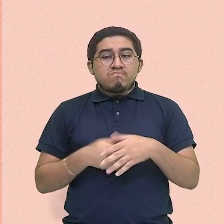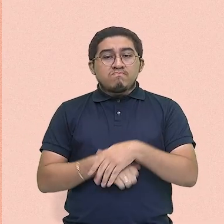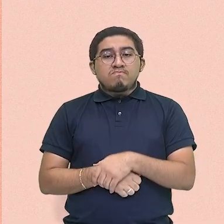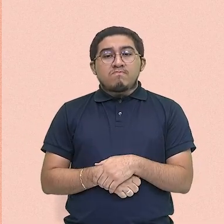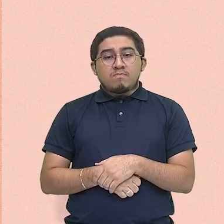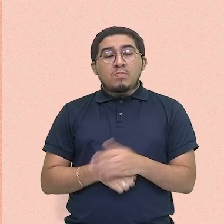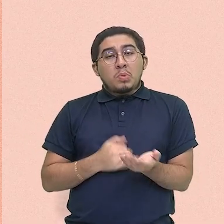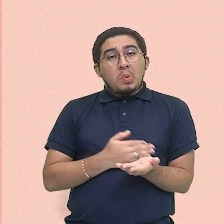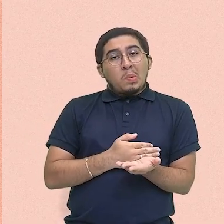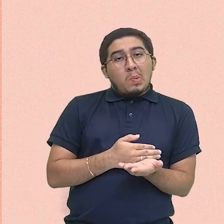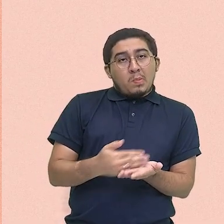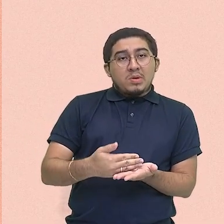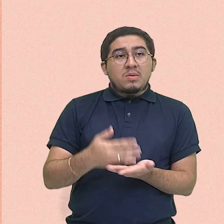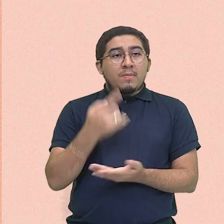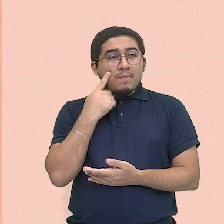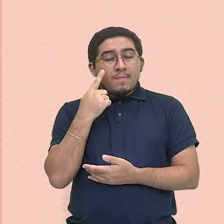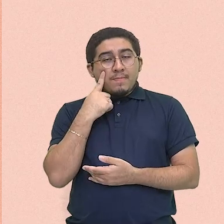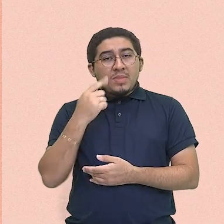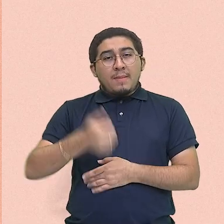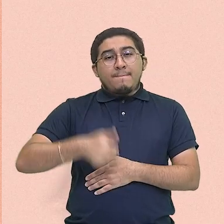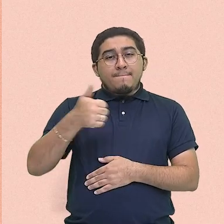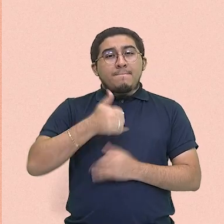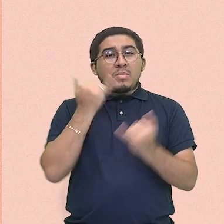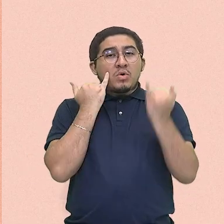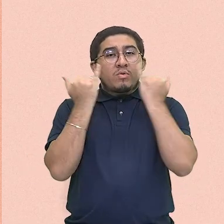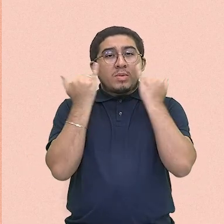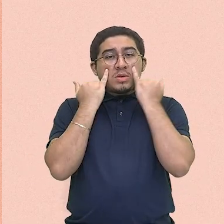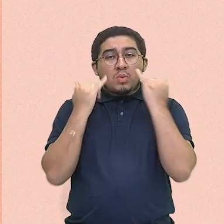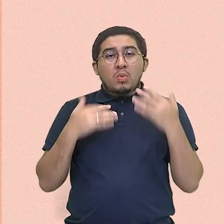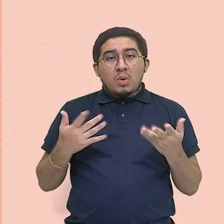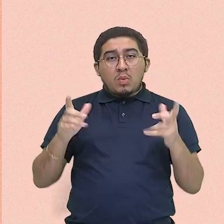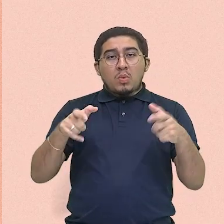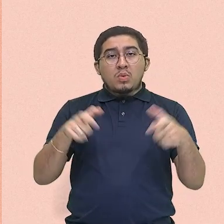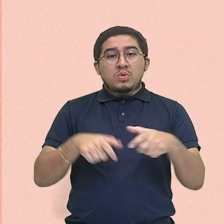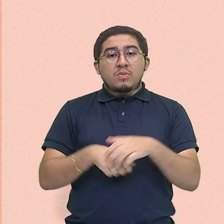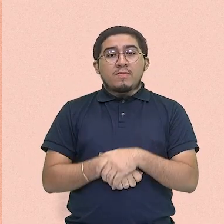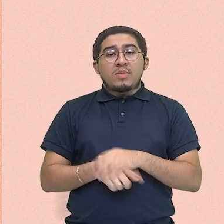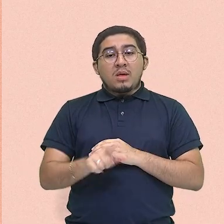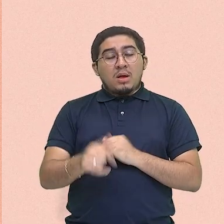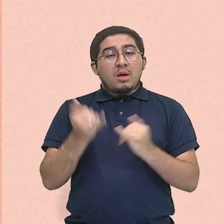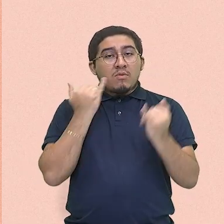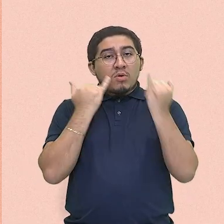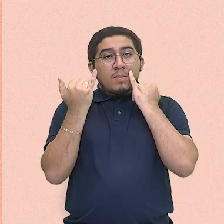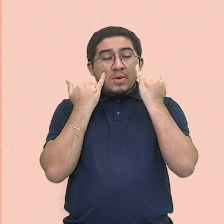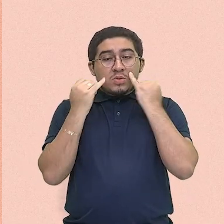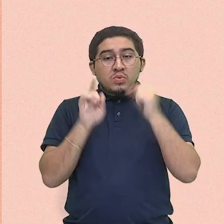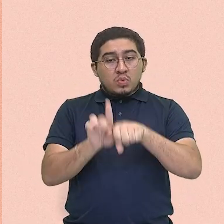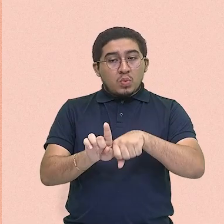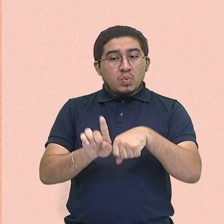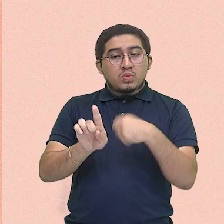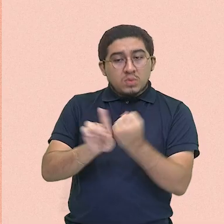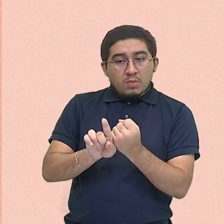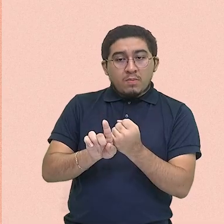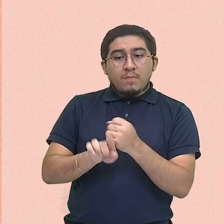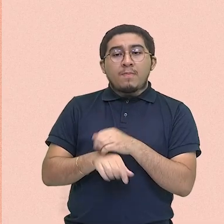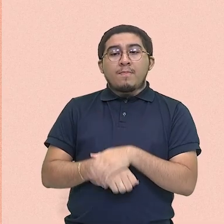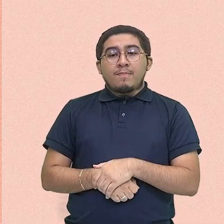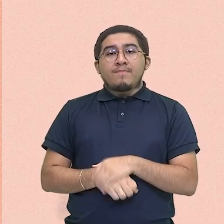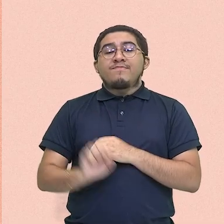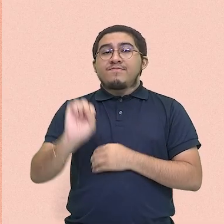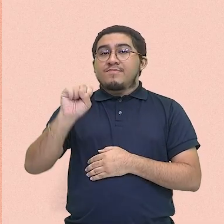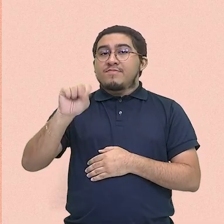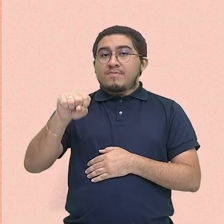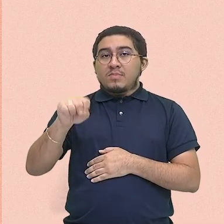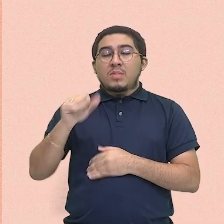para começar, as primeiras informações são os dados sociais. Isso mesmo,